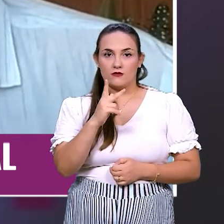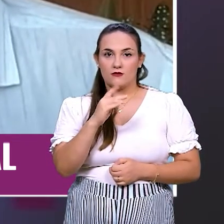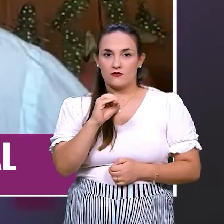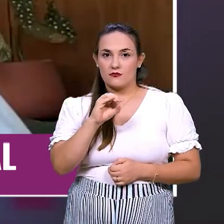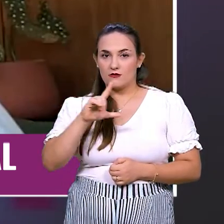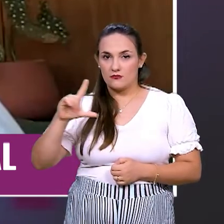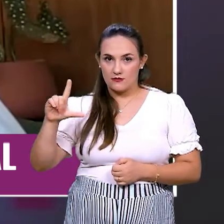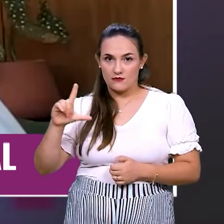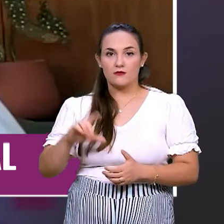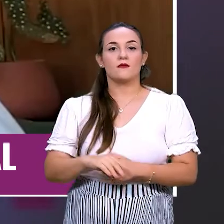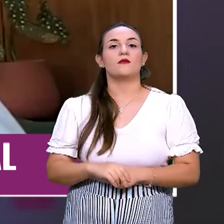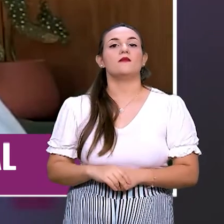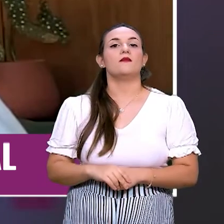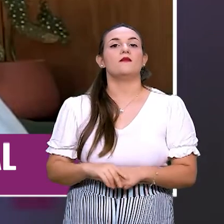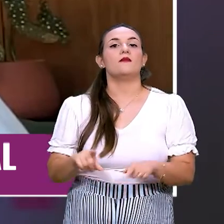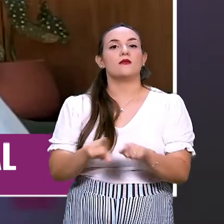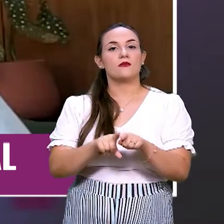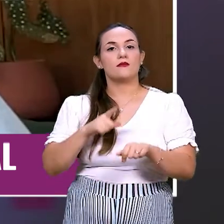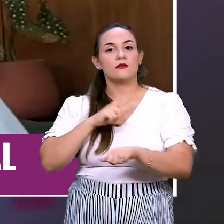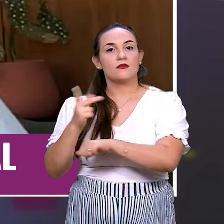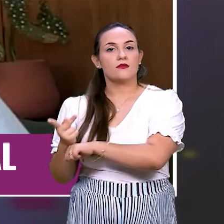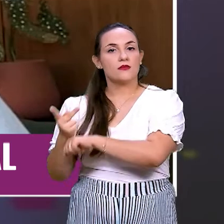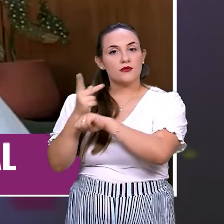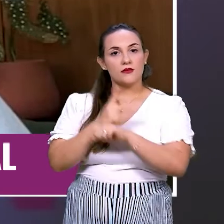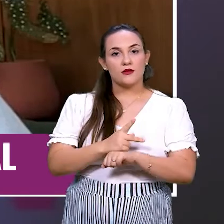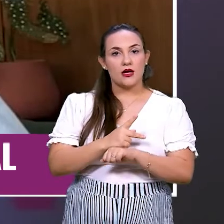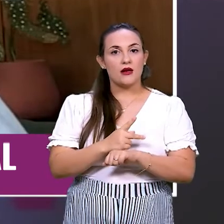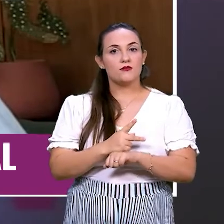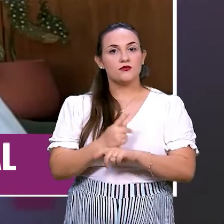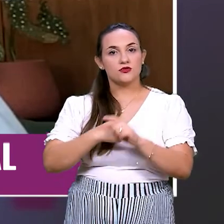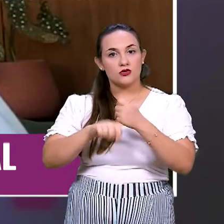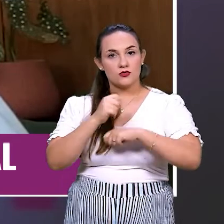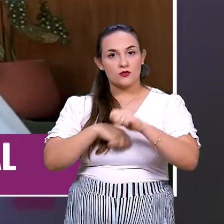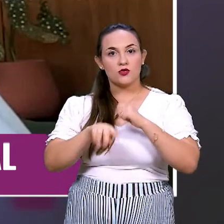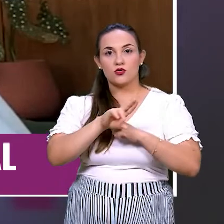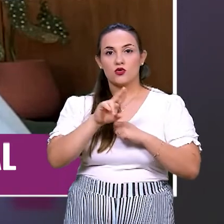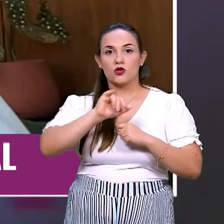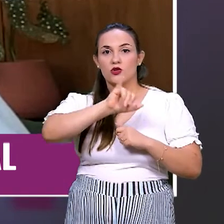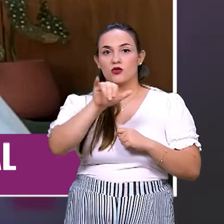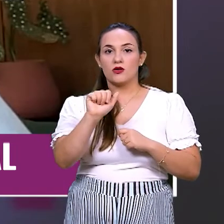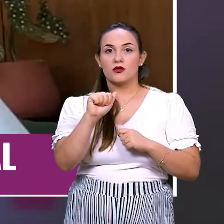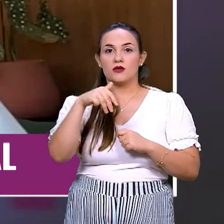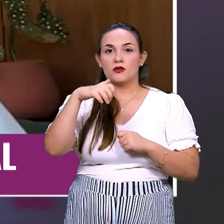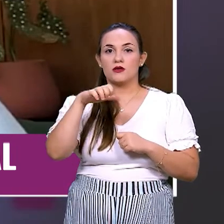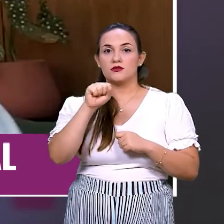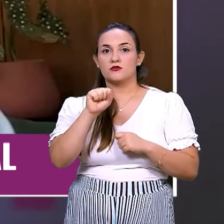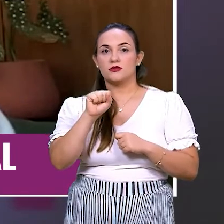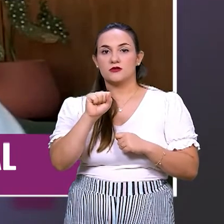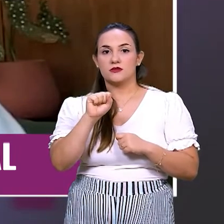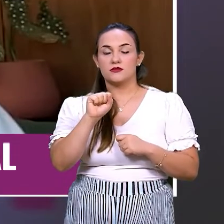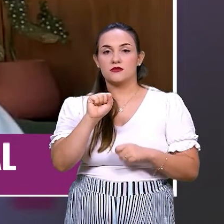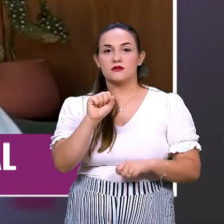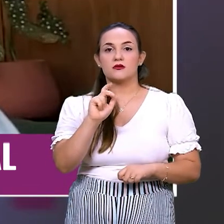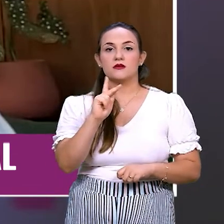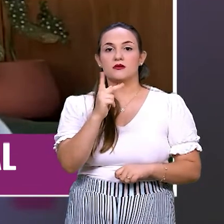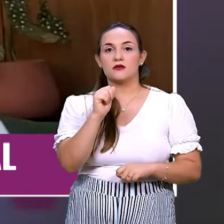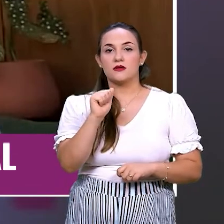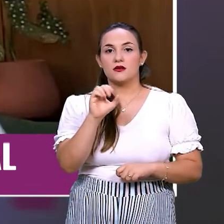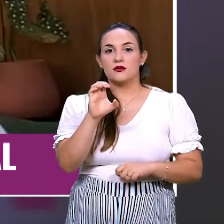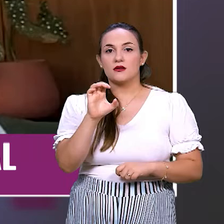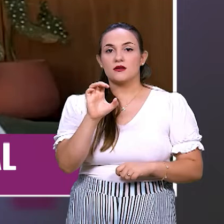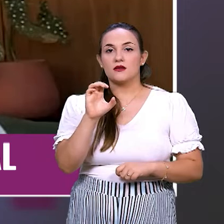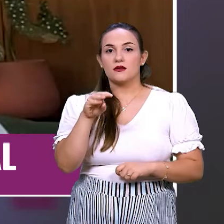visão também de um prêmio Nobel de Economia, James Heckman, que ele